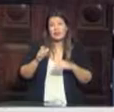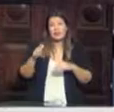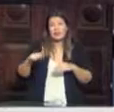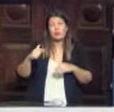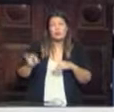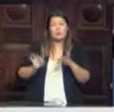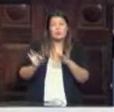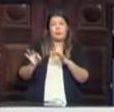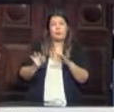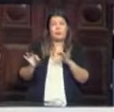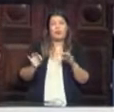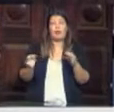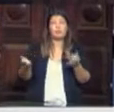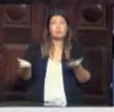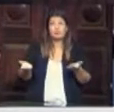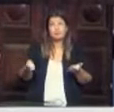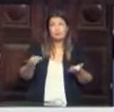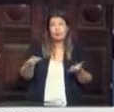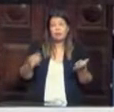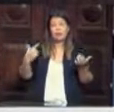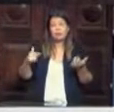digamos,